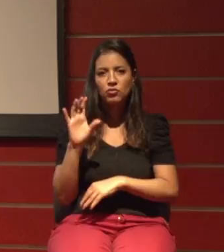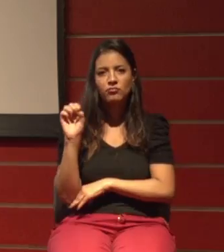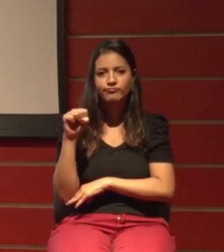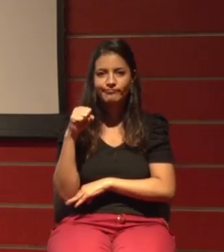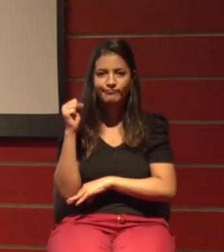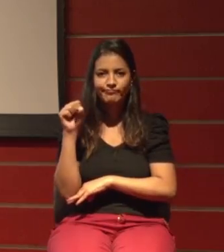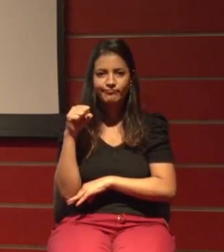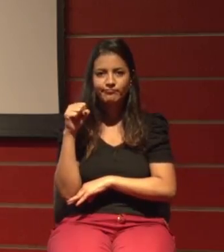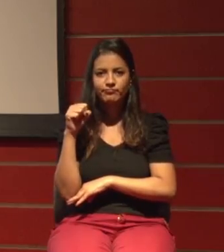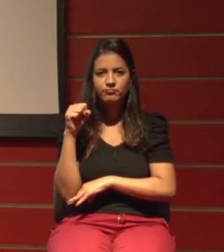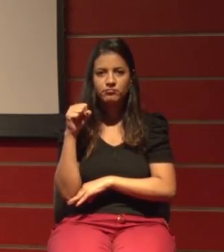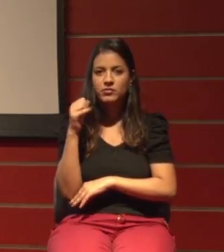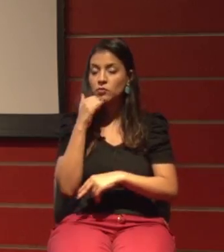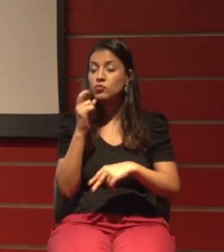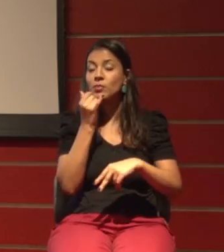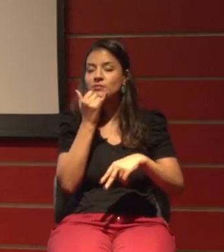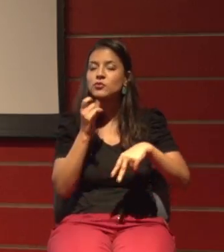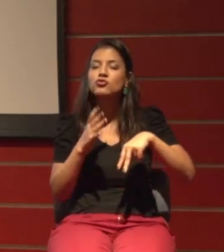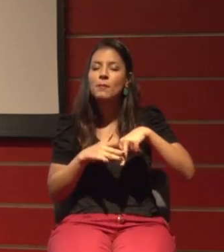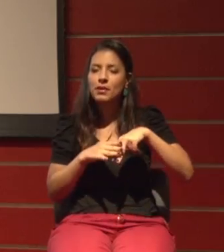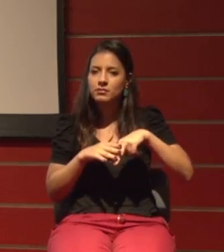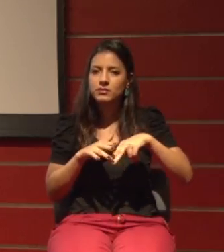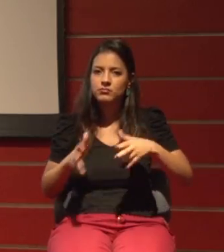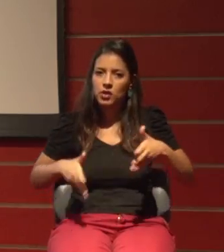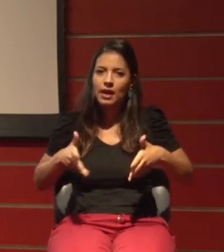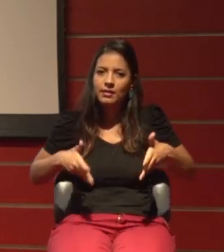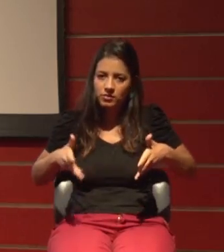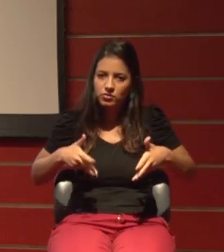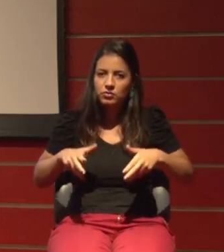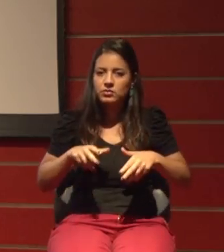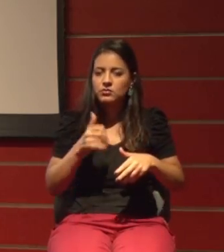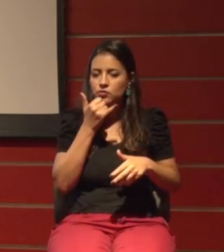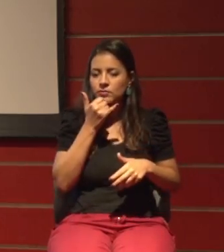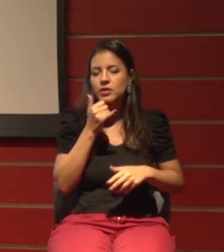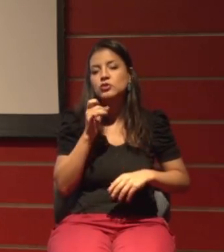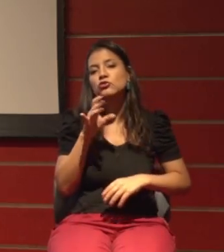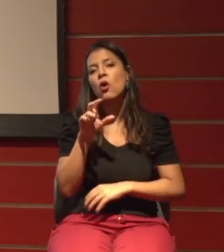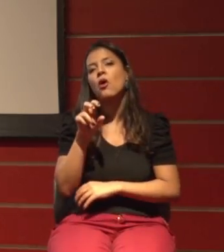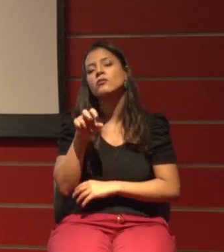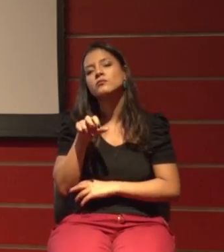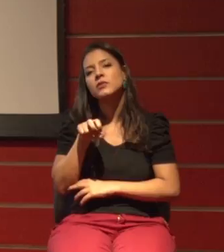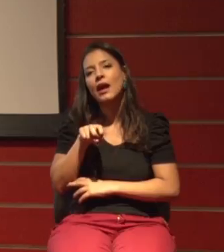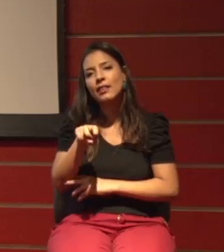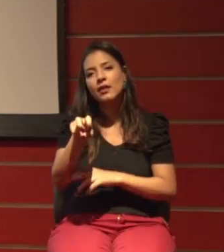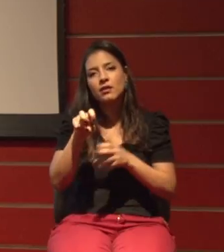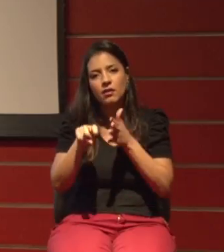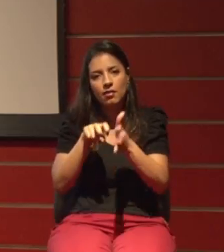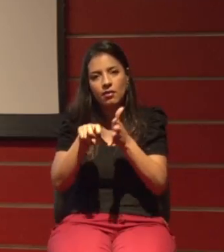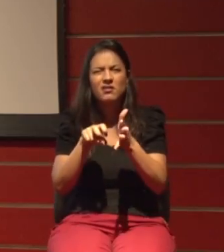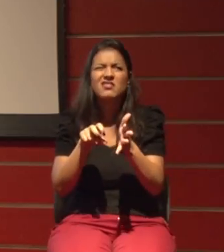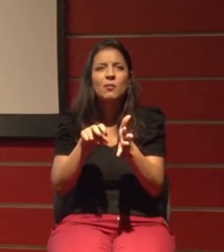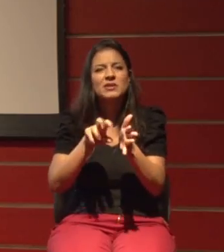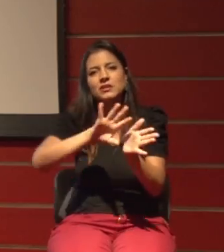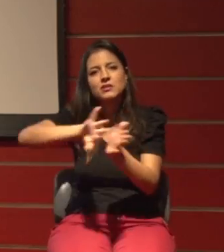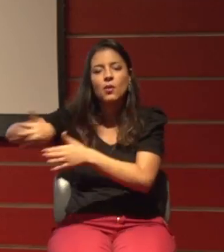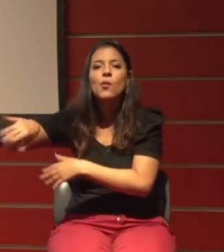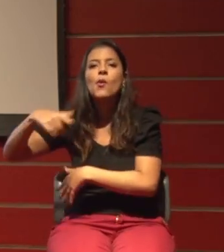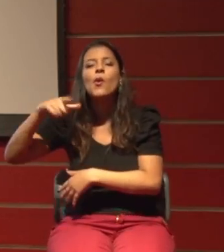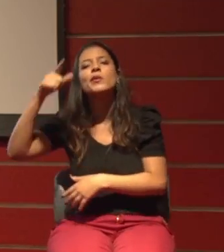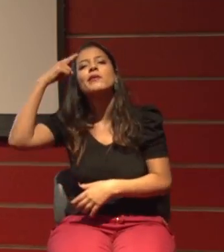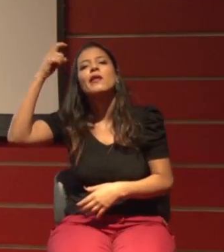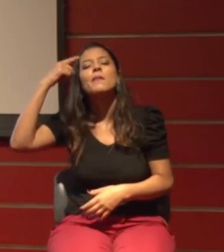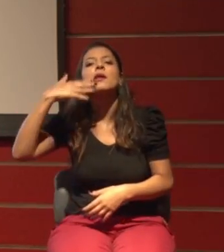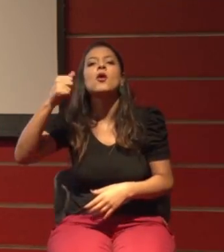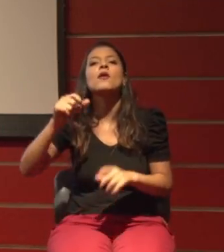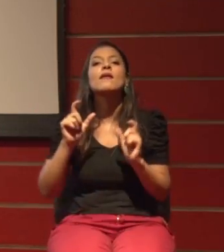paraplégico não que eu acho que não tem como né mas algo que dê para algo menos sei lá um câncer por exemplo que é algo que